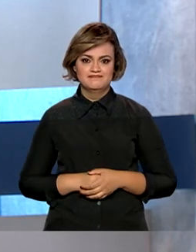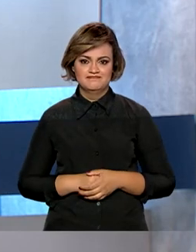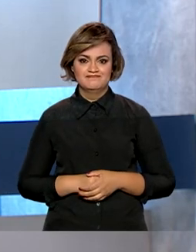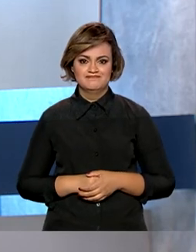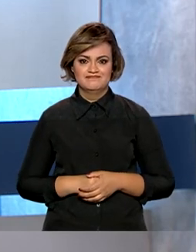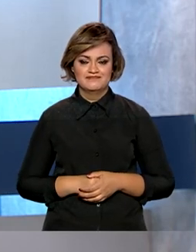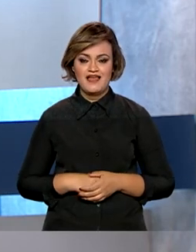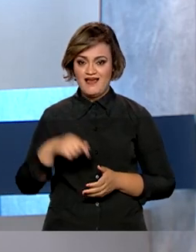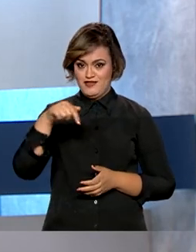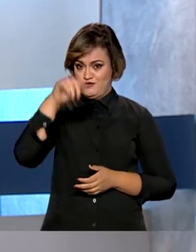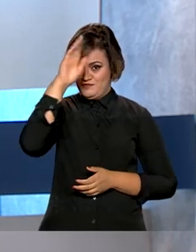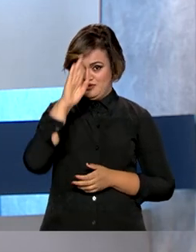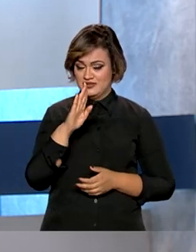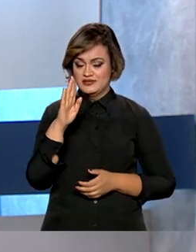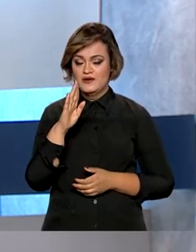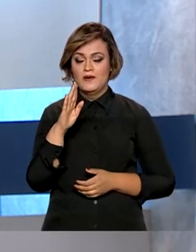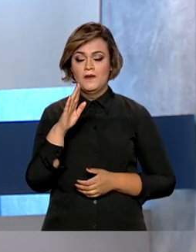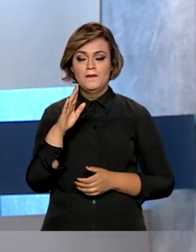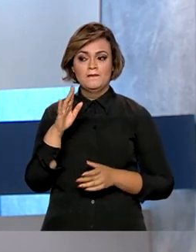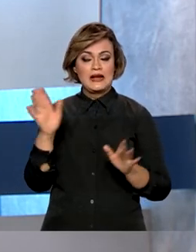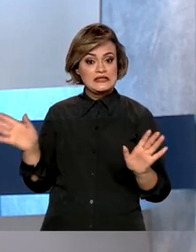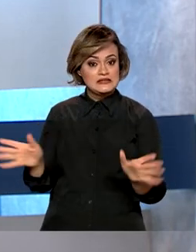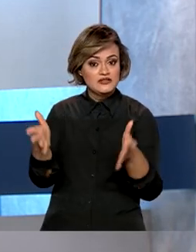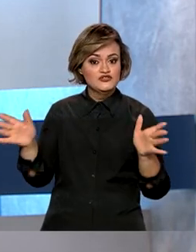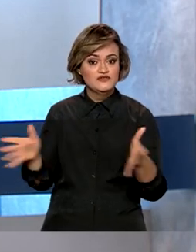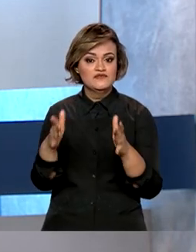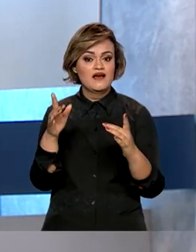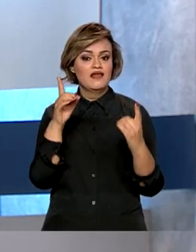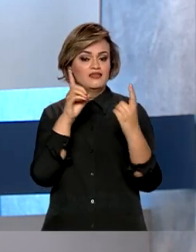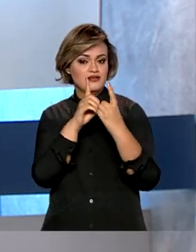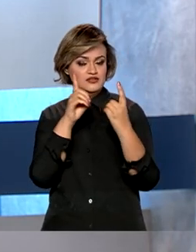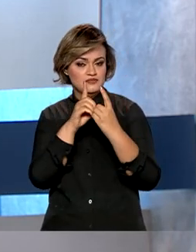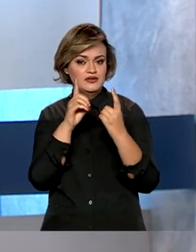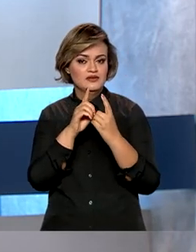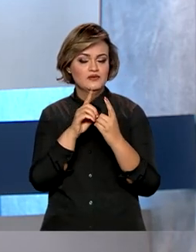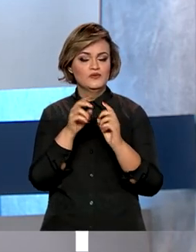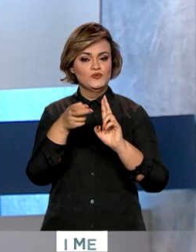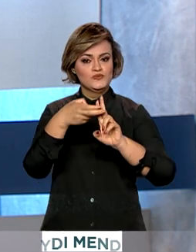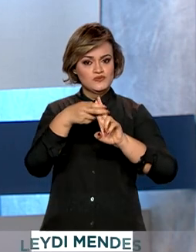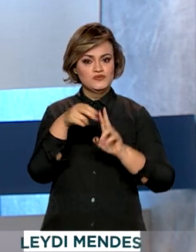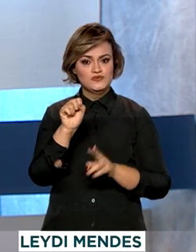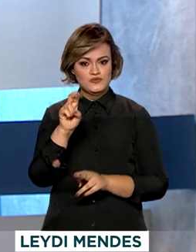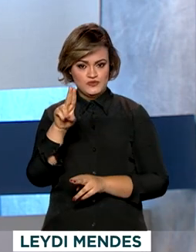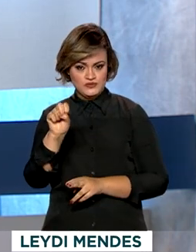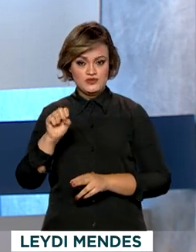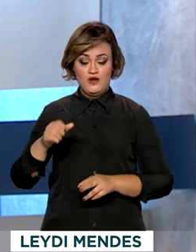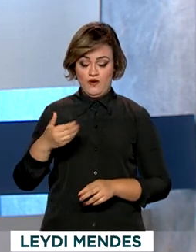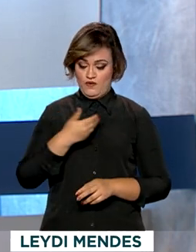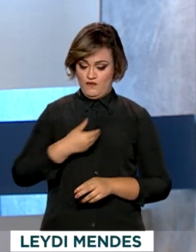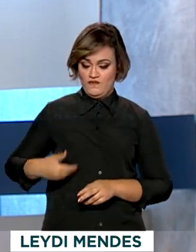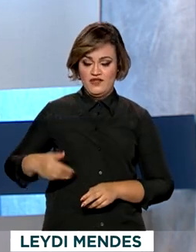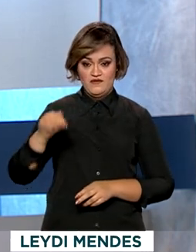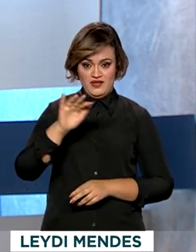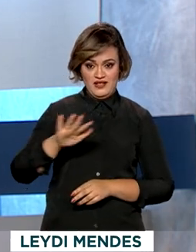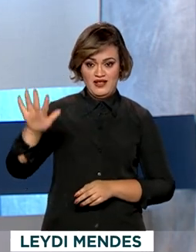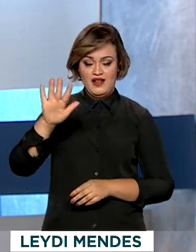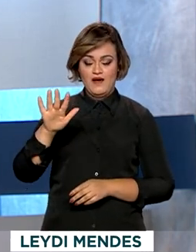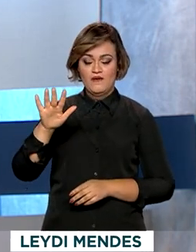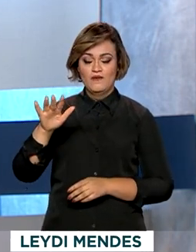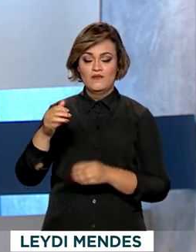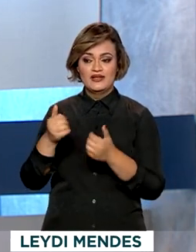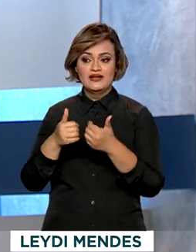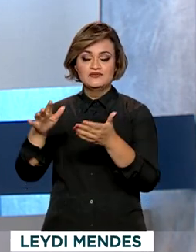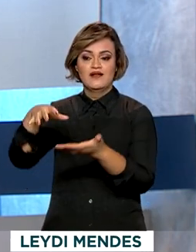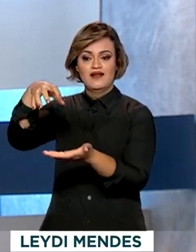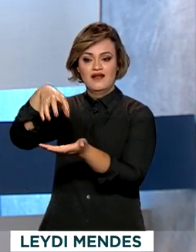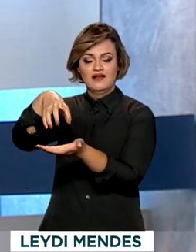E aqui no Brasil, para reforçar e ampliar o atendimento do Sistema Único de Saúde, o governo federal entregou em Gurinhem, na